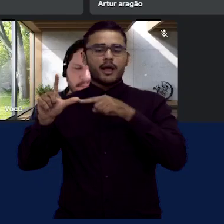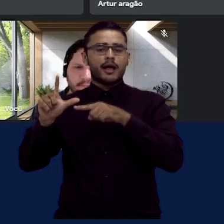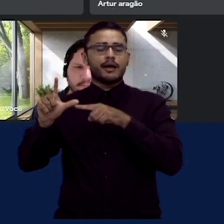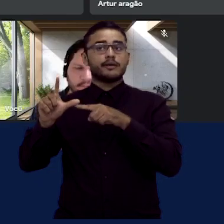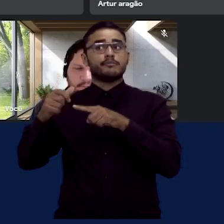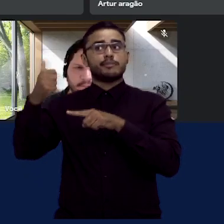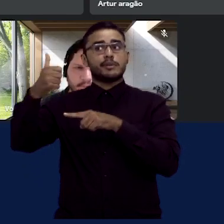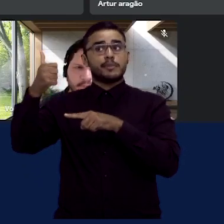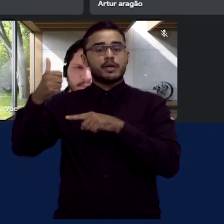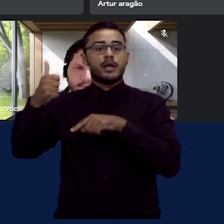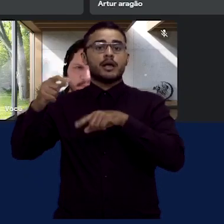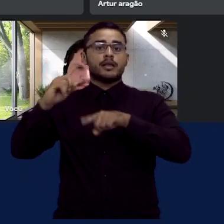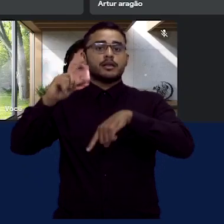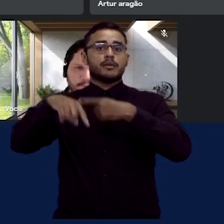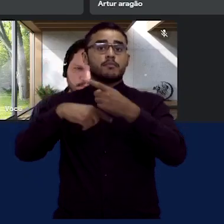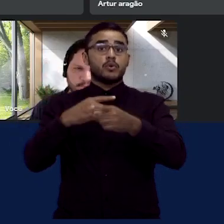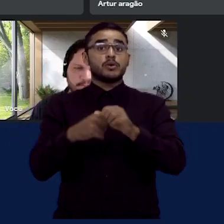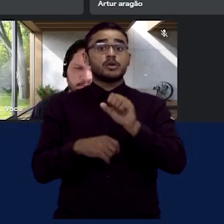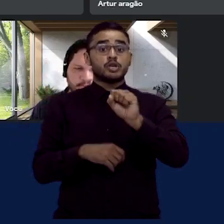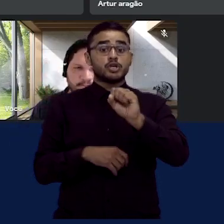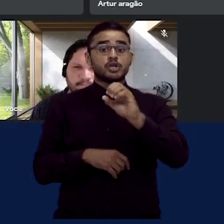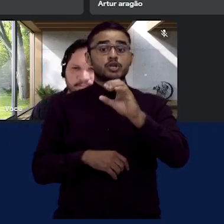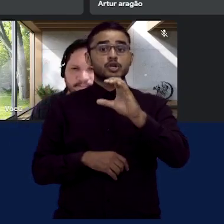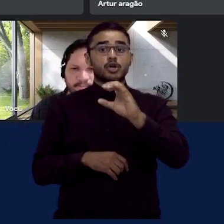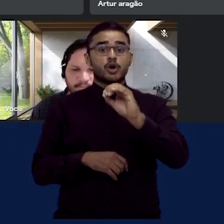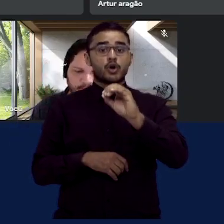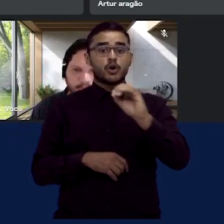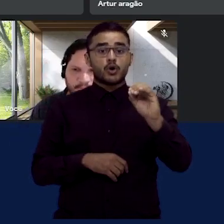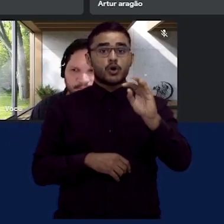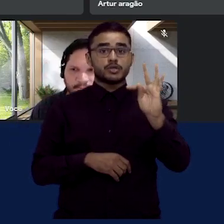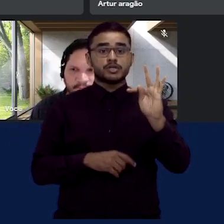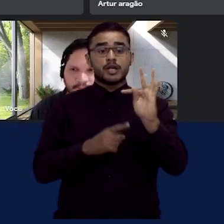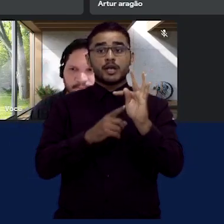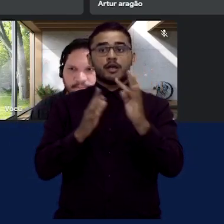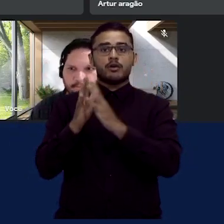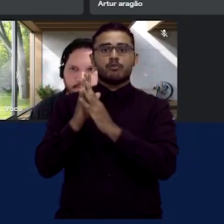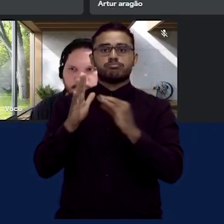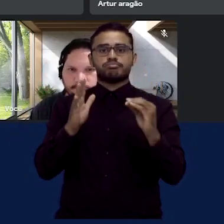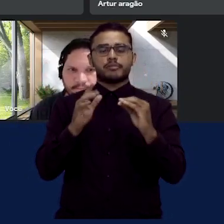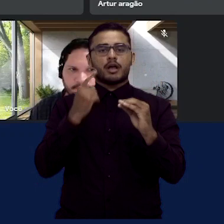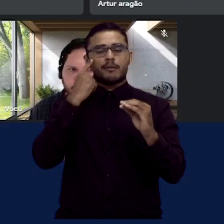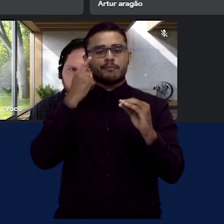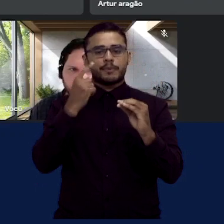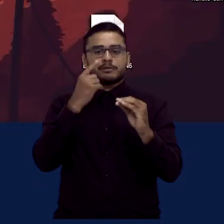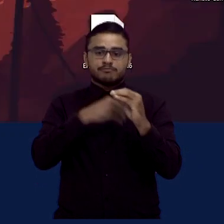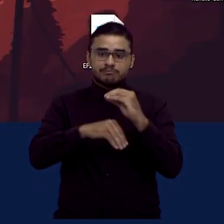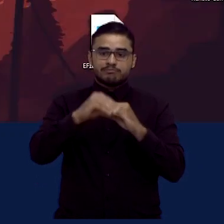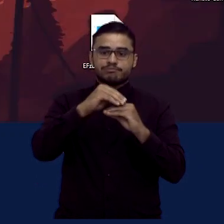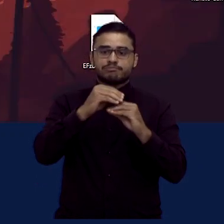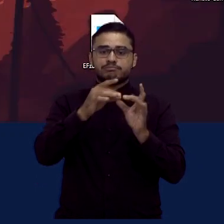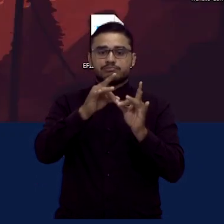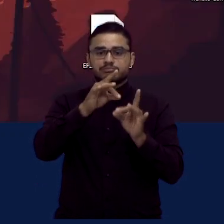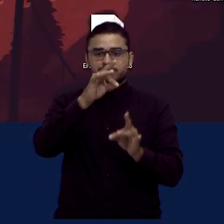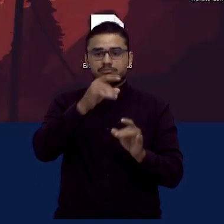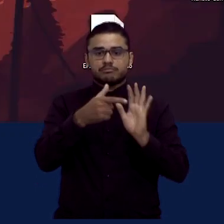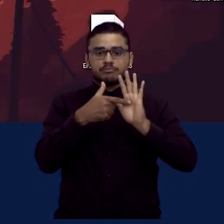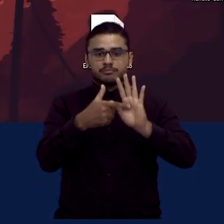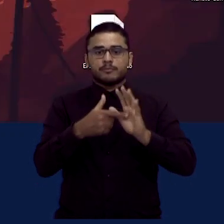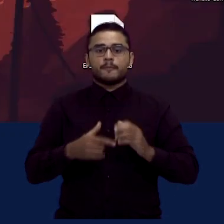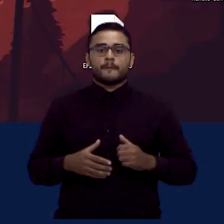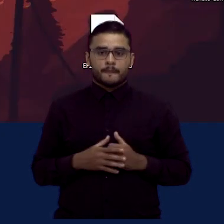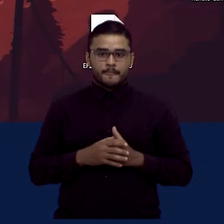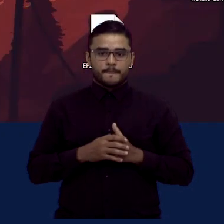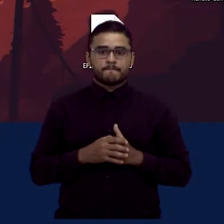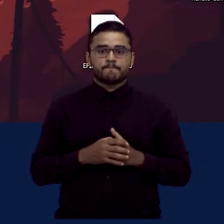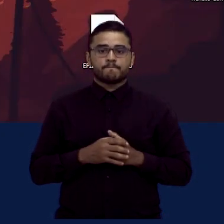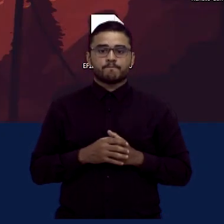porque ele utiliza a própria linguagem das histórias em quadrinhos para falar sobre histórias em quadrinhos. Certo? Então ele tem uma sequência